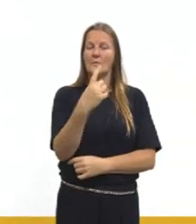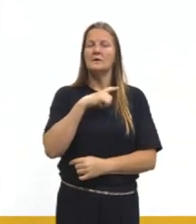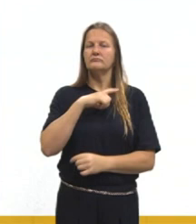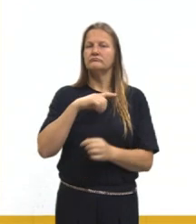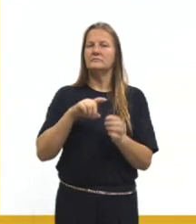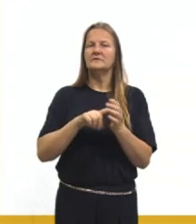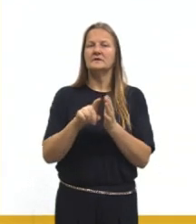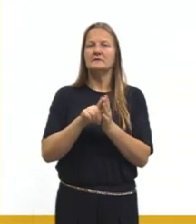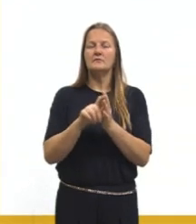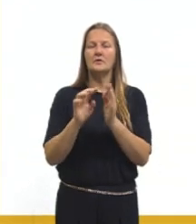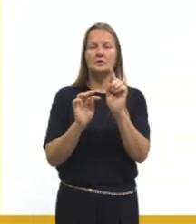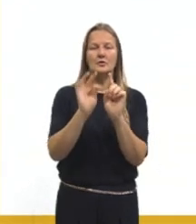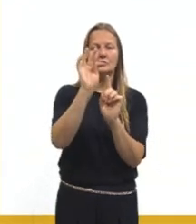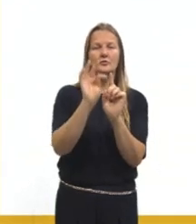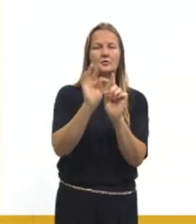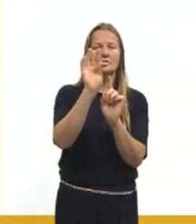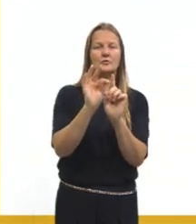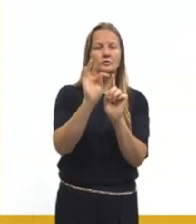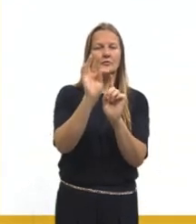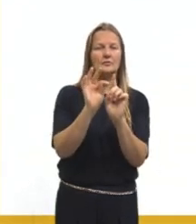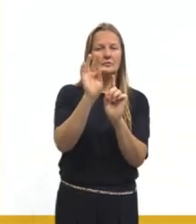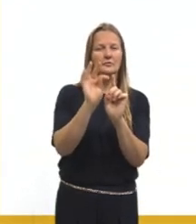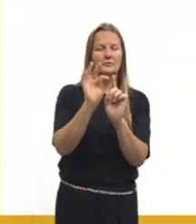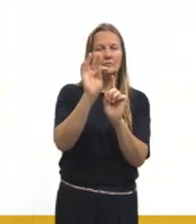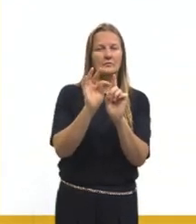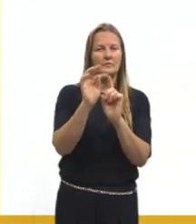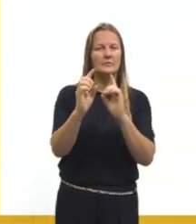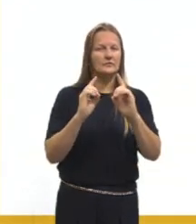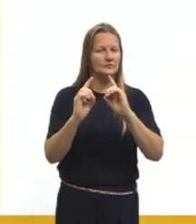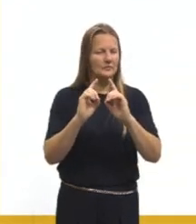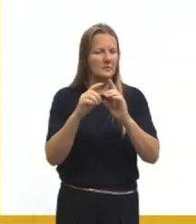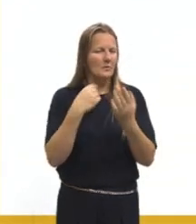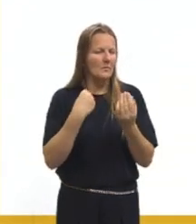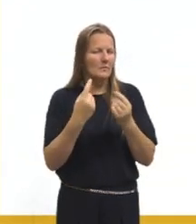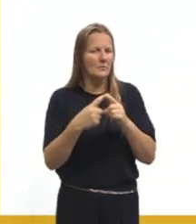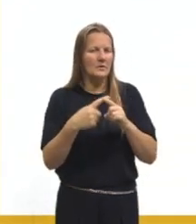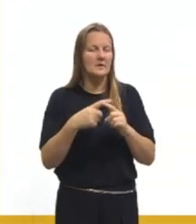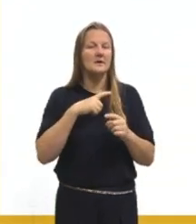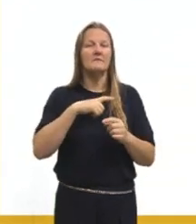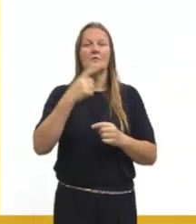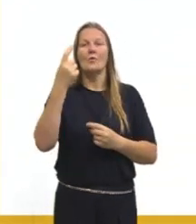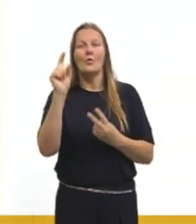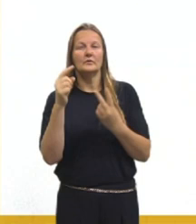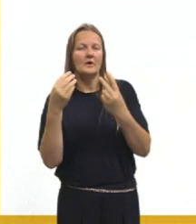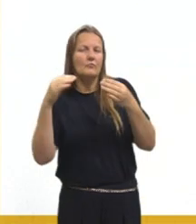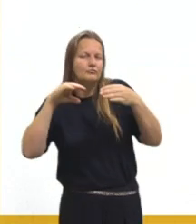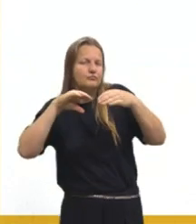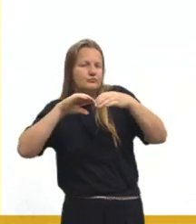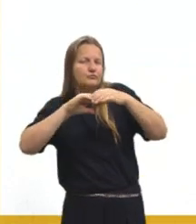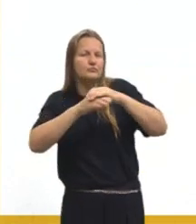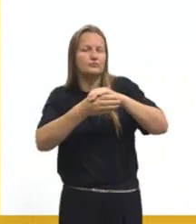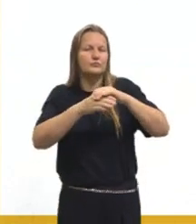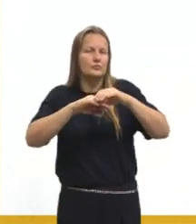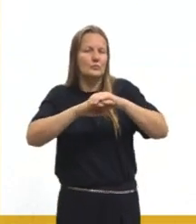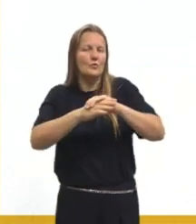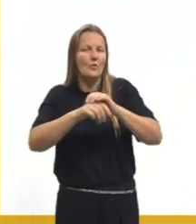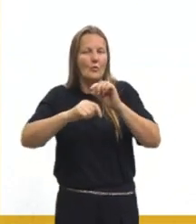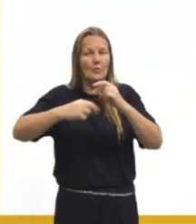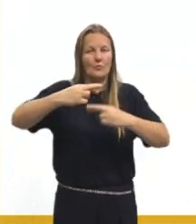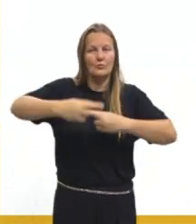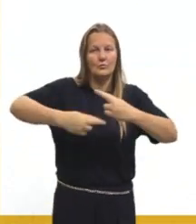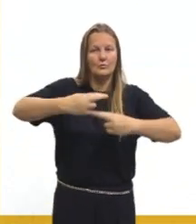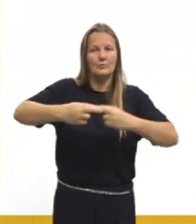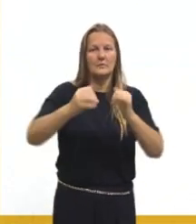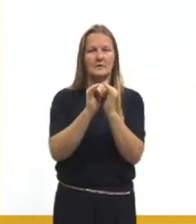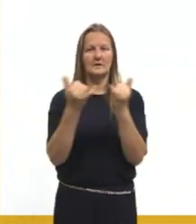termodinâmica né uma especificamente de termodinâmica porque a gente teve outra que se encaixa em conversão de energia onde